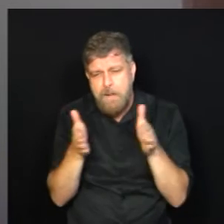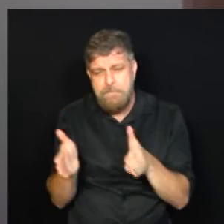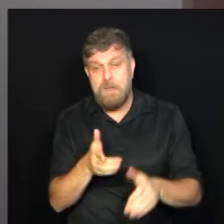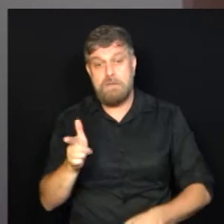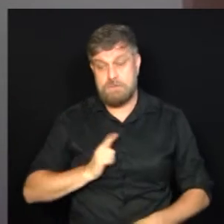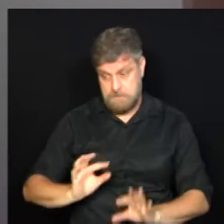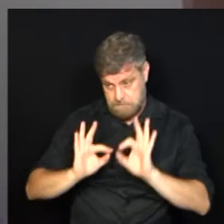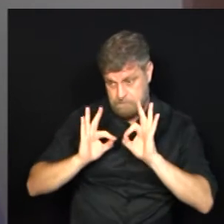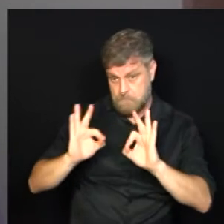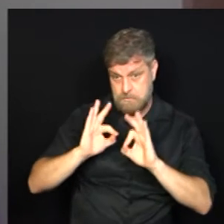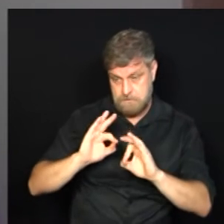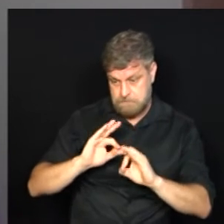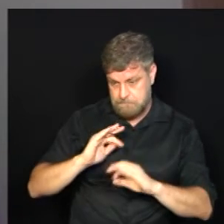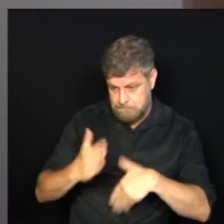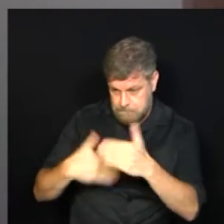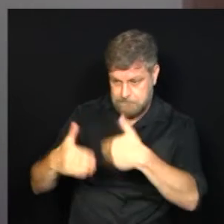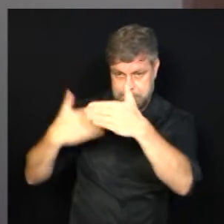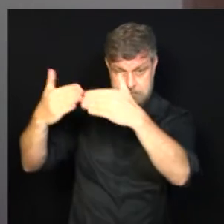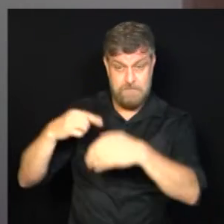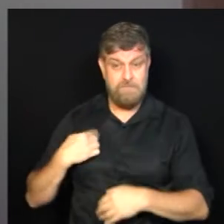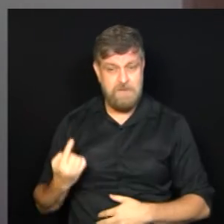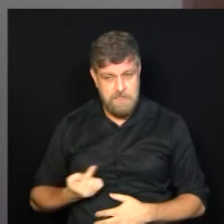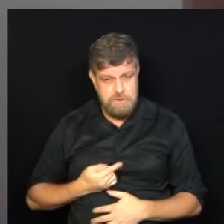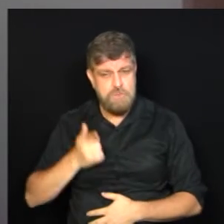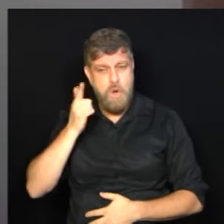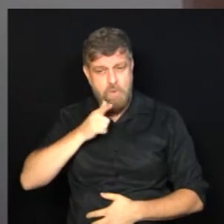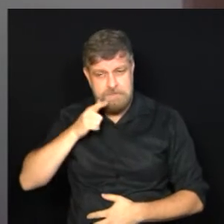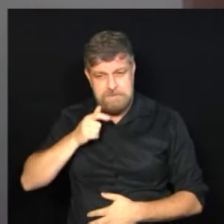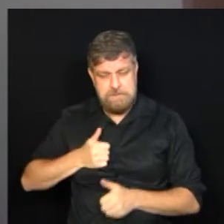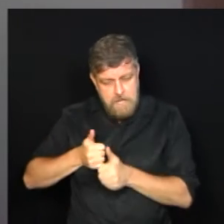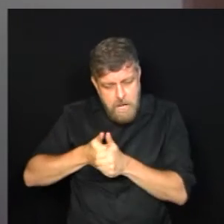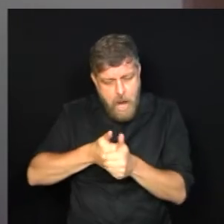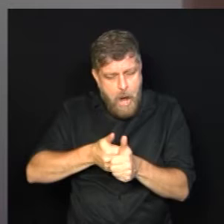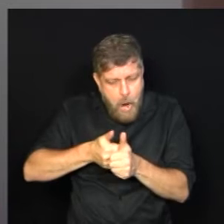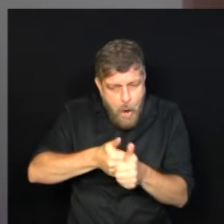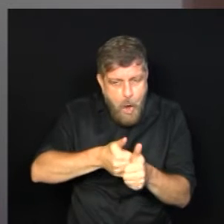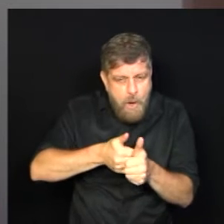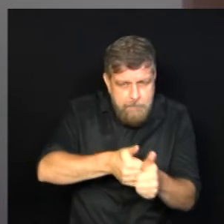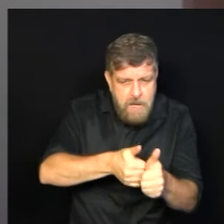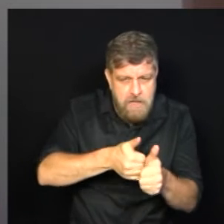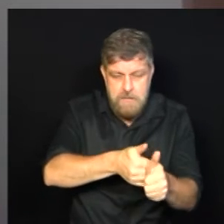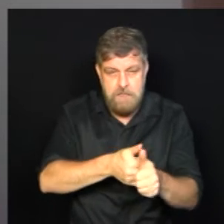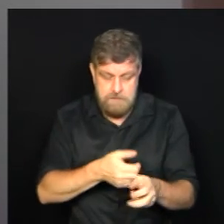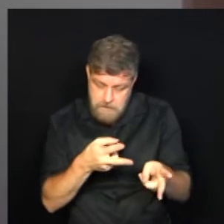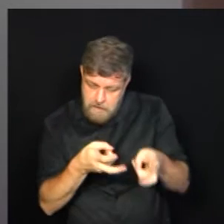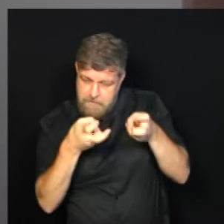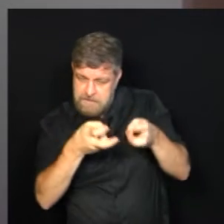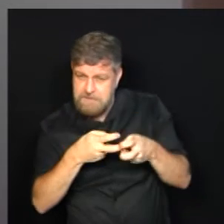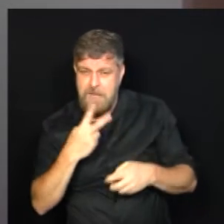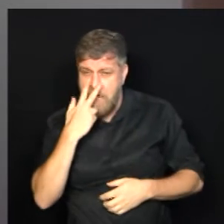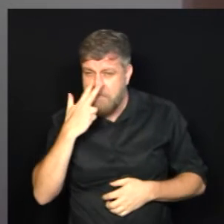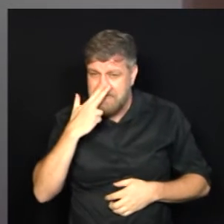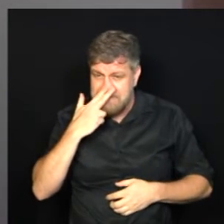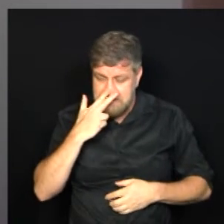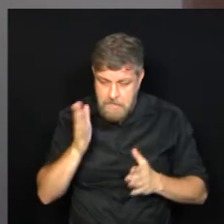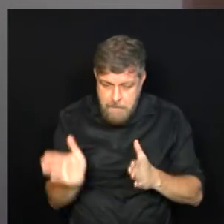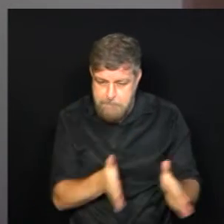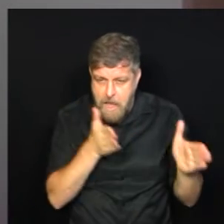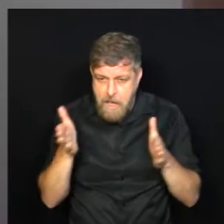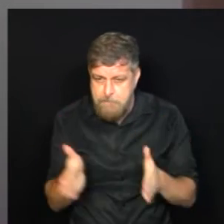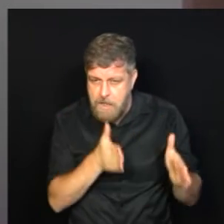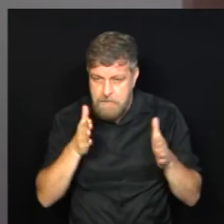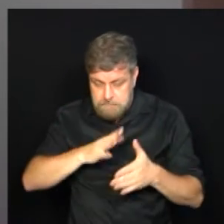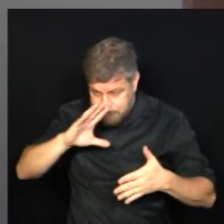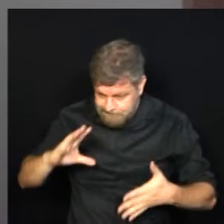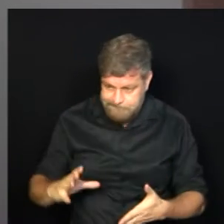respondendo positivamente, então a gente vinha acompanhando, né, uma recuperação da produção industrial